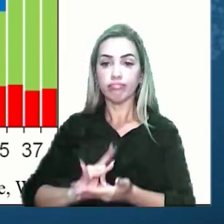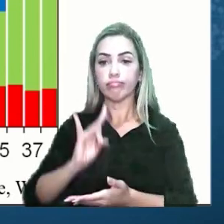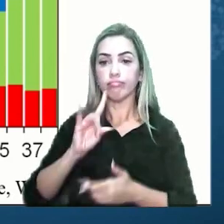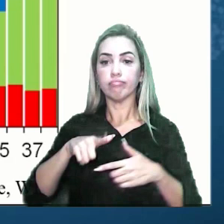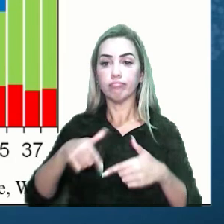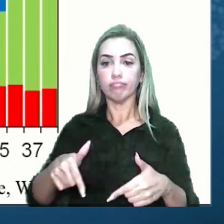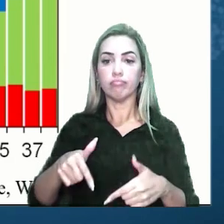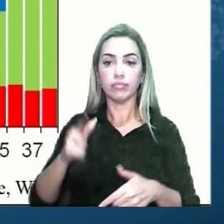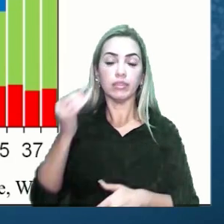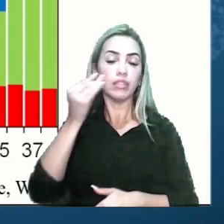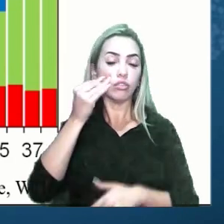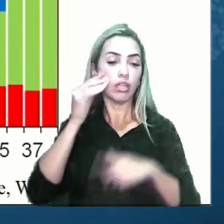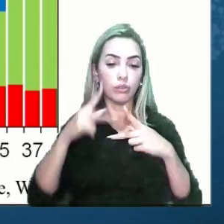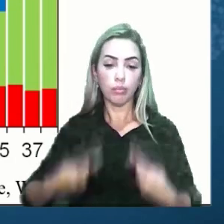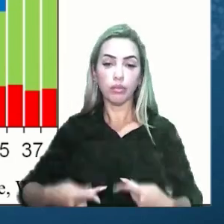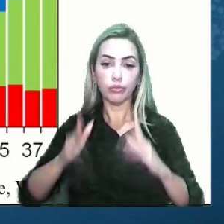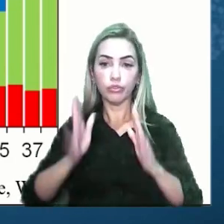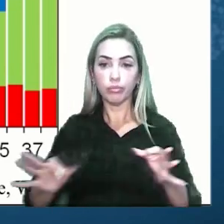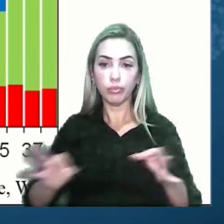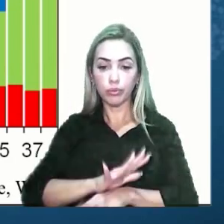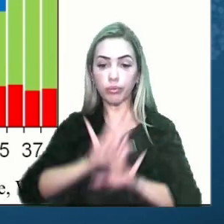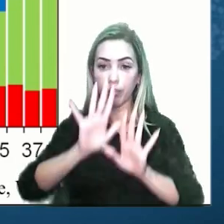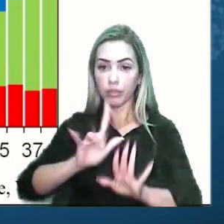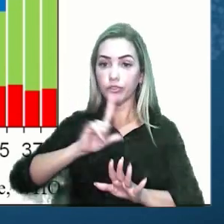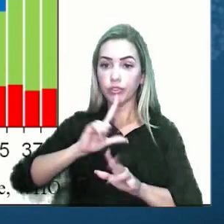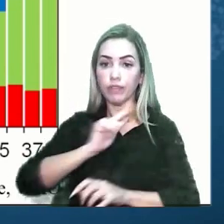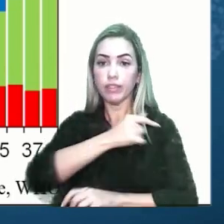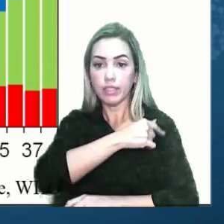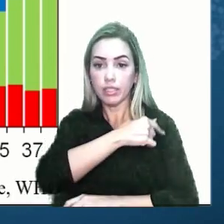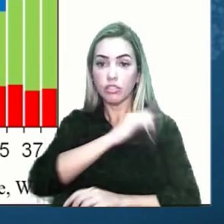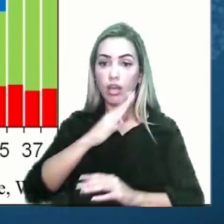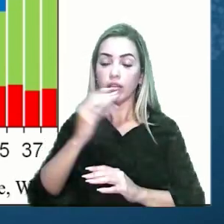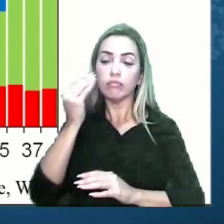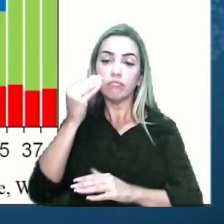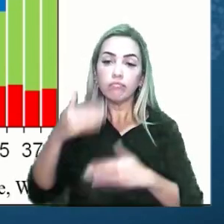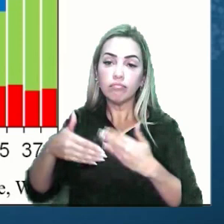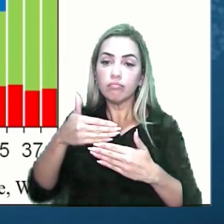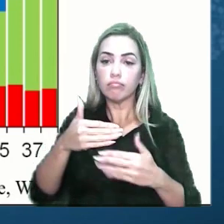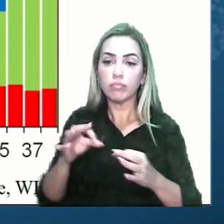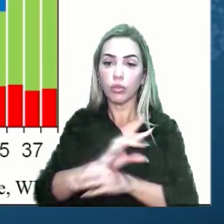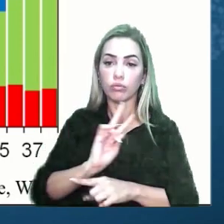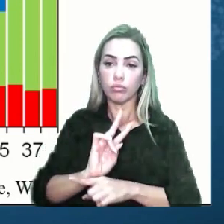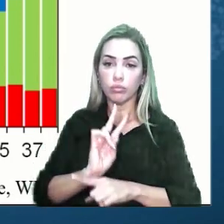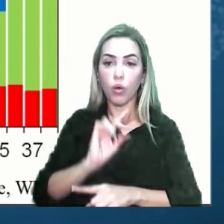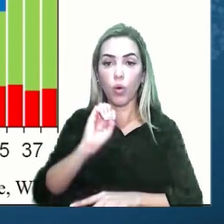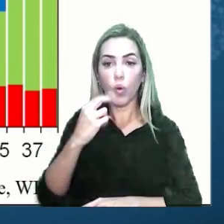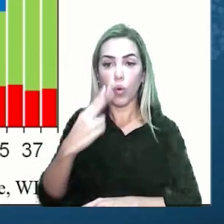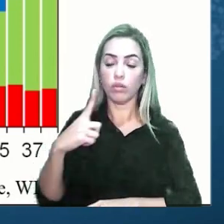eficazes, testadas em seres humanos, mas havia vacinas nos estágios preliminares de desenvolvimento ou estavam